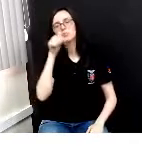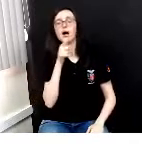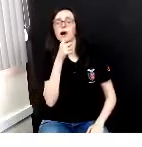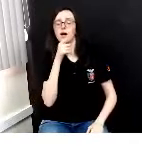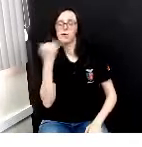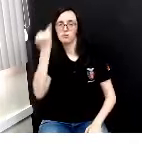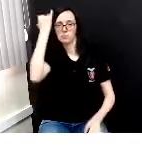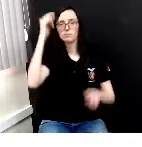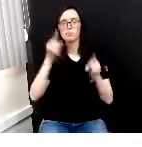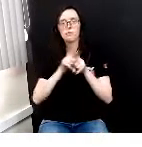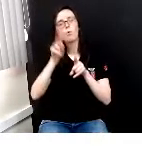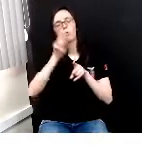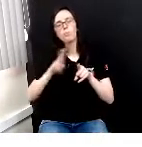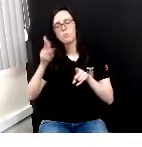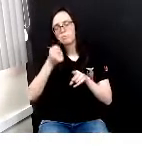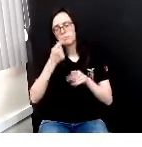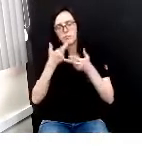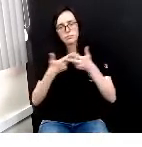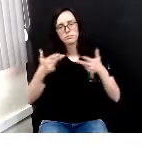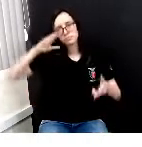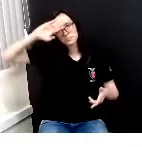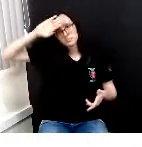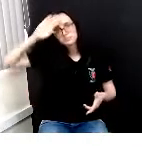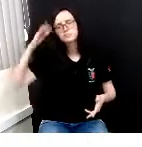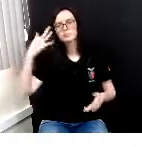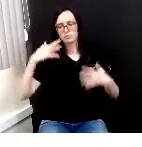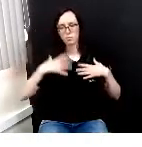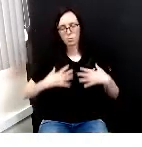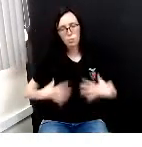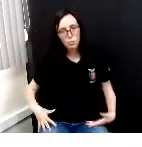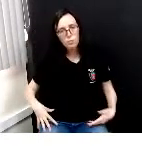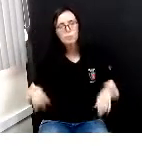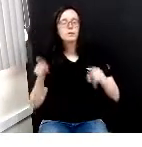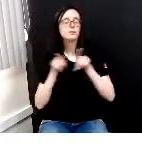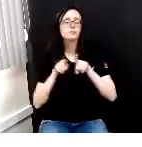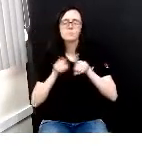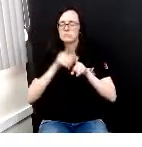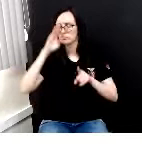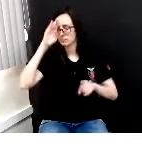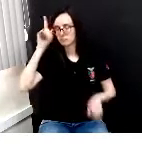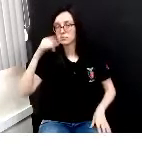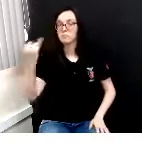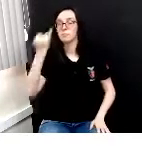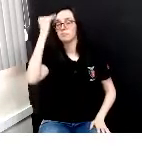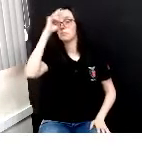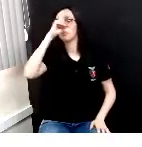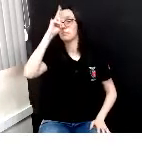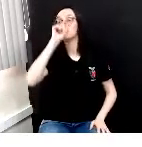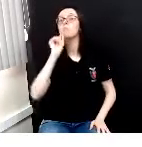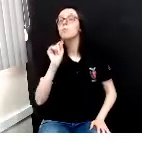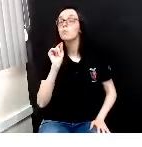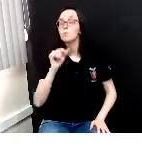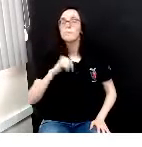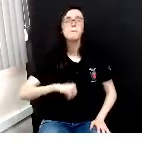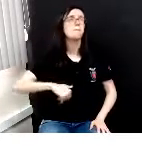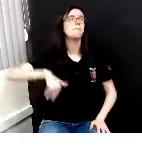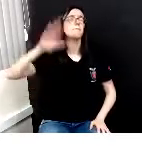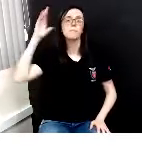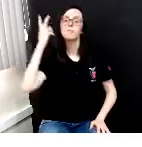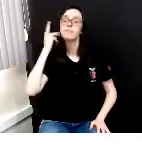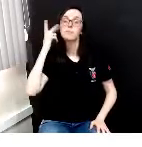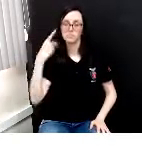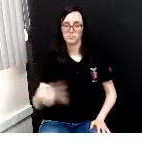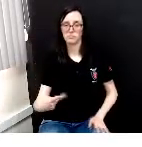e uso de medicamentos para febre, para dor no corpo. E também é importante lembrar que o mais frequente no